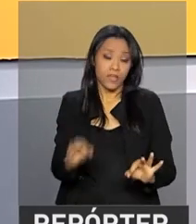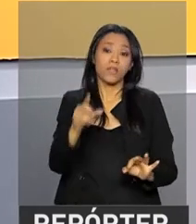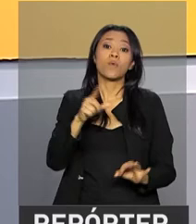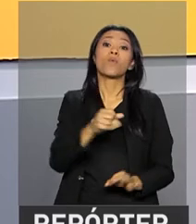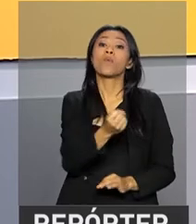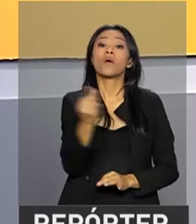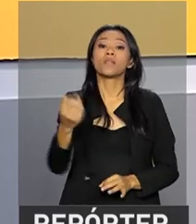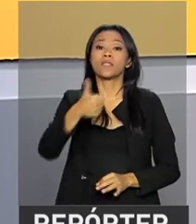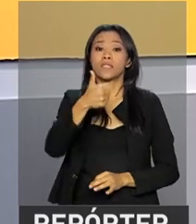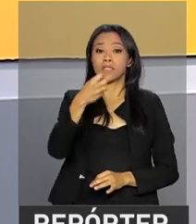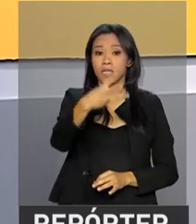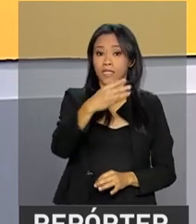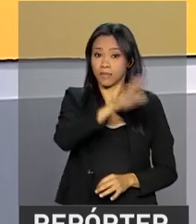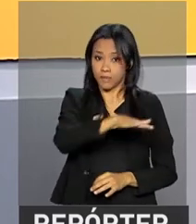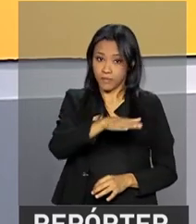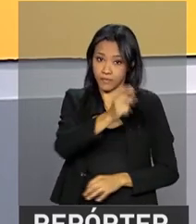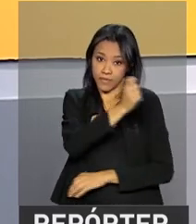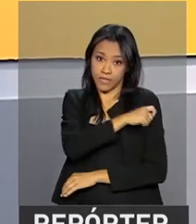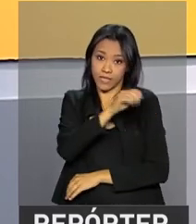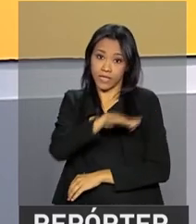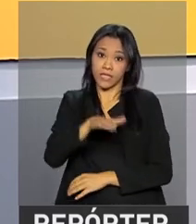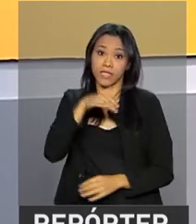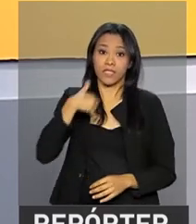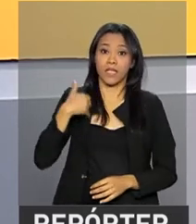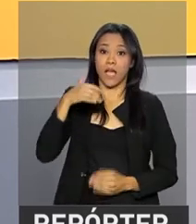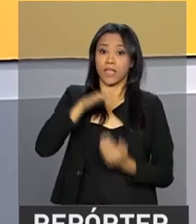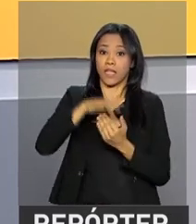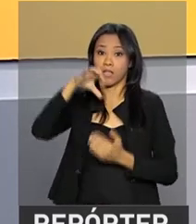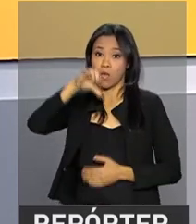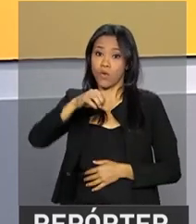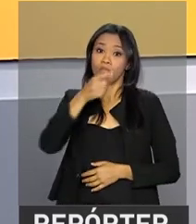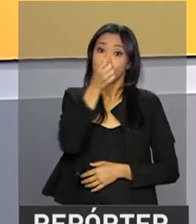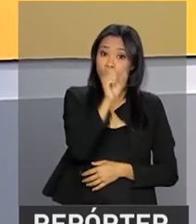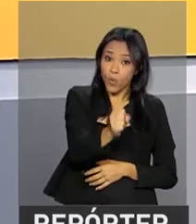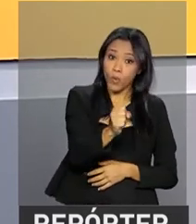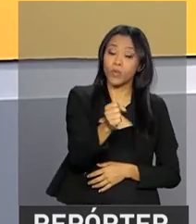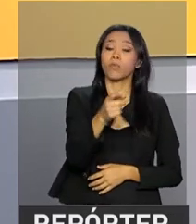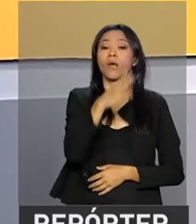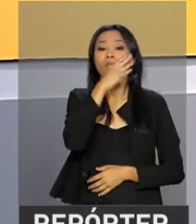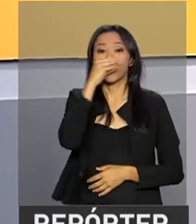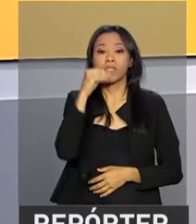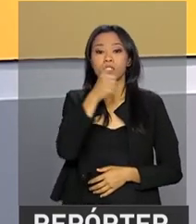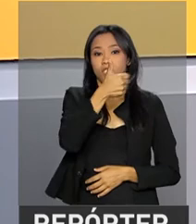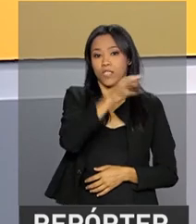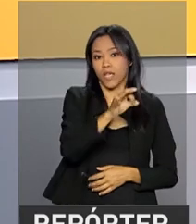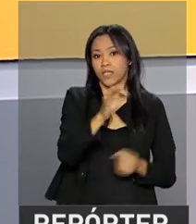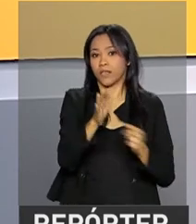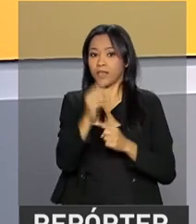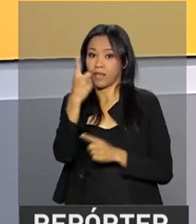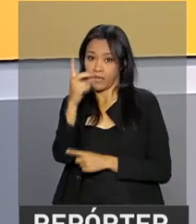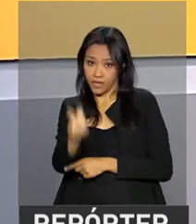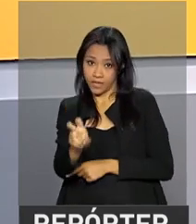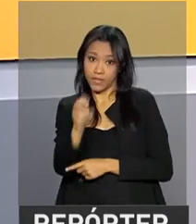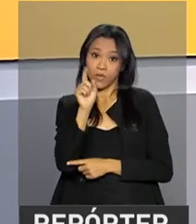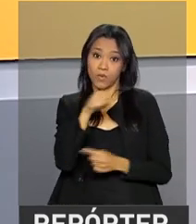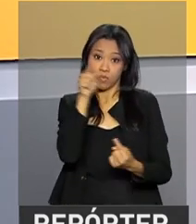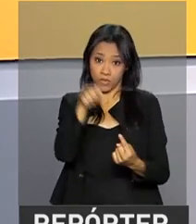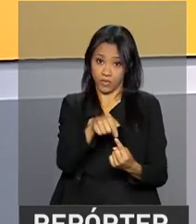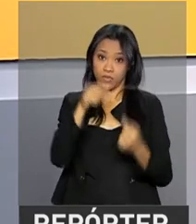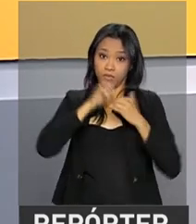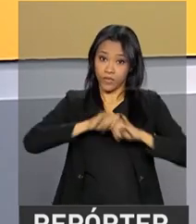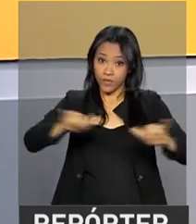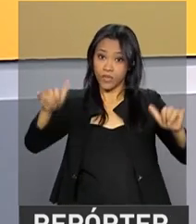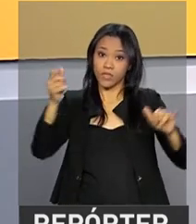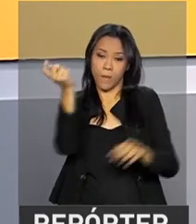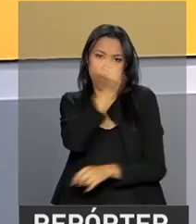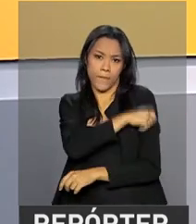13 vacinas para crianças até 9 anos e 8 para adolescentes de 10 a 15 anos. A meta da campanha é